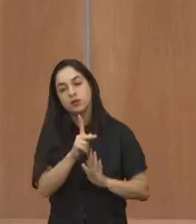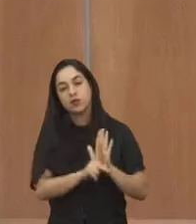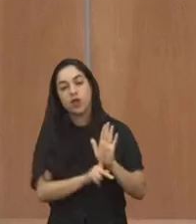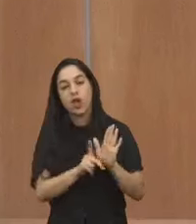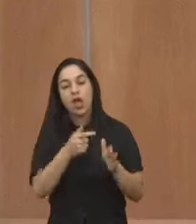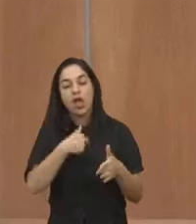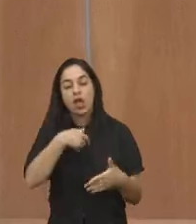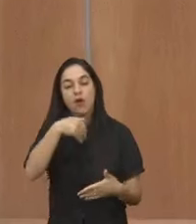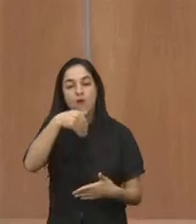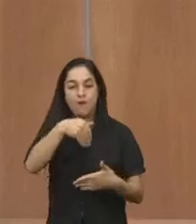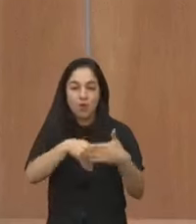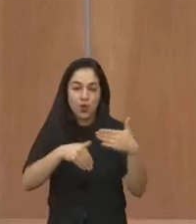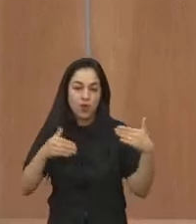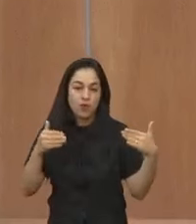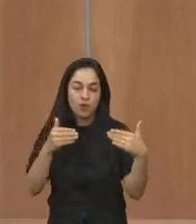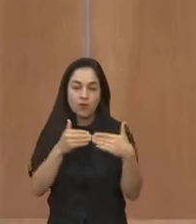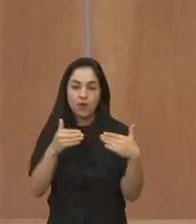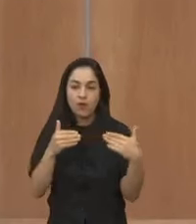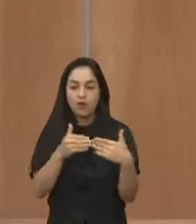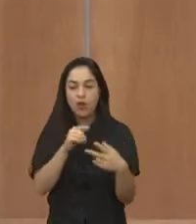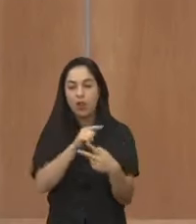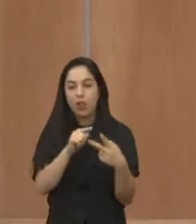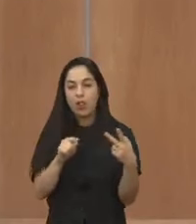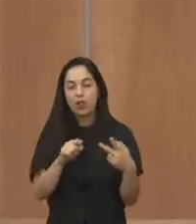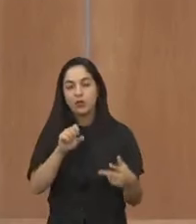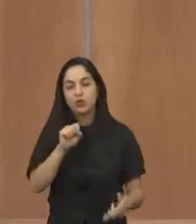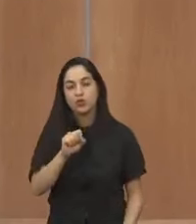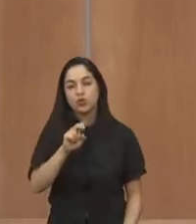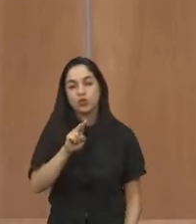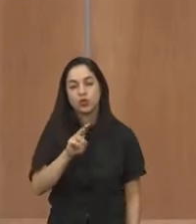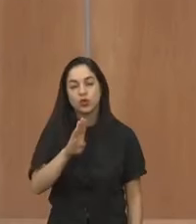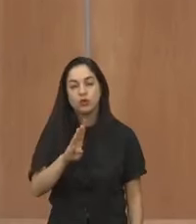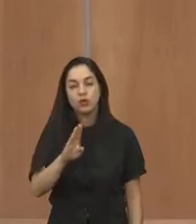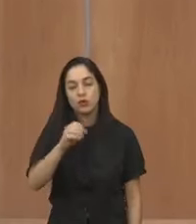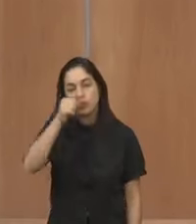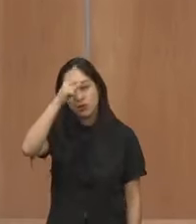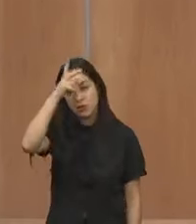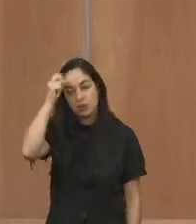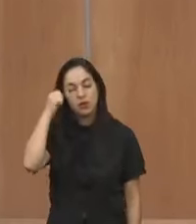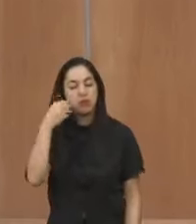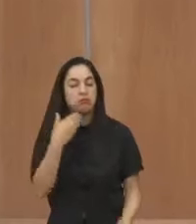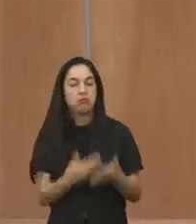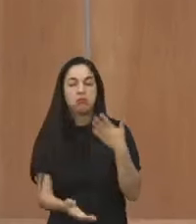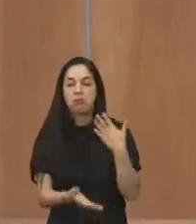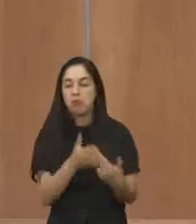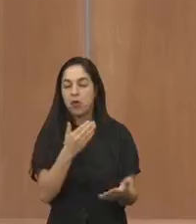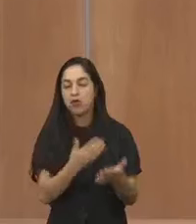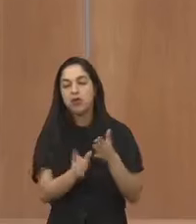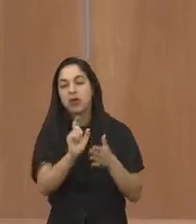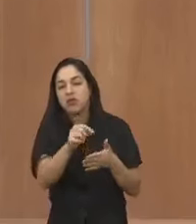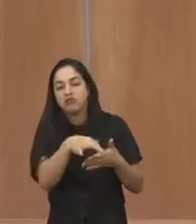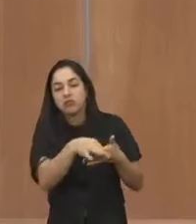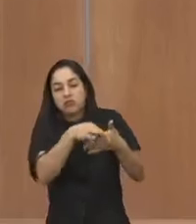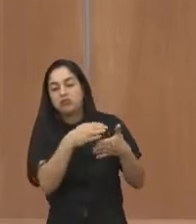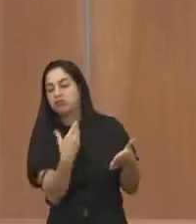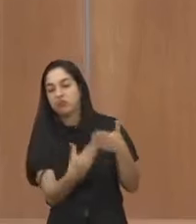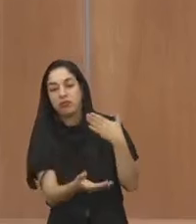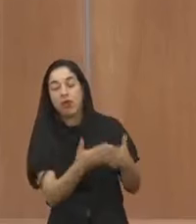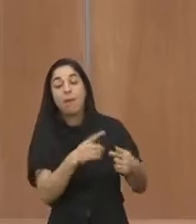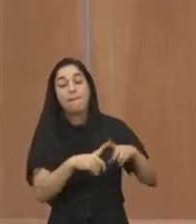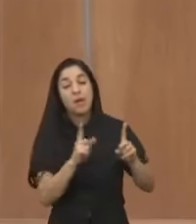projeto, dessas duas subprefeituras, não quero nem saber quem vai estar nessa subprefeitura, o que eu vou fazer é